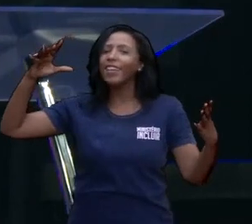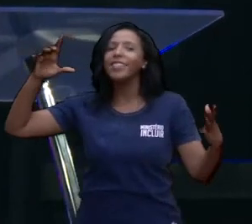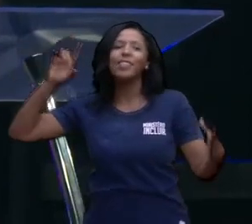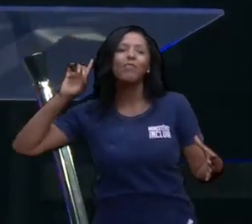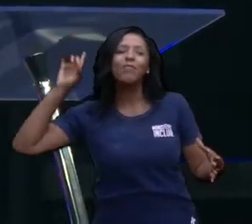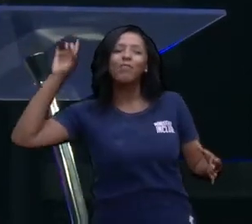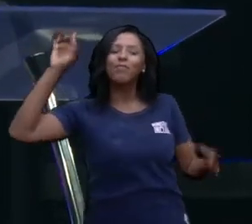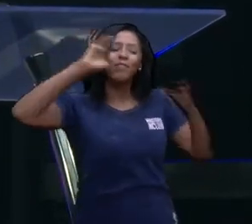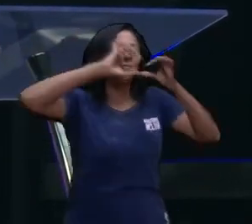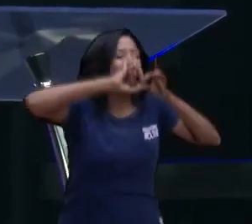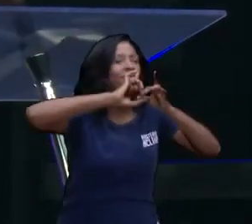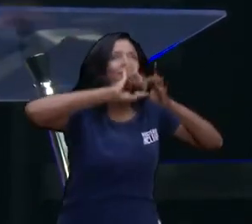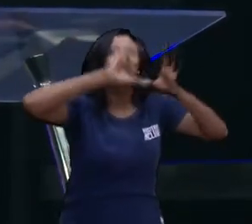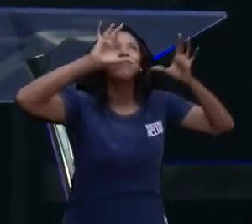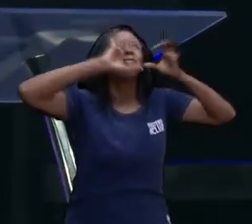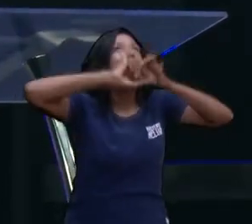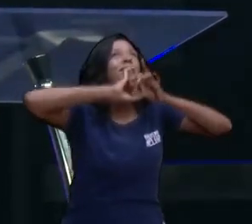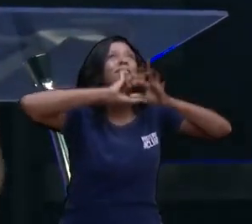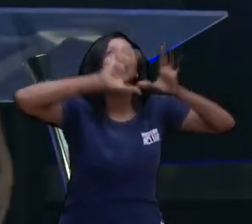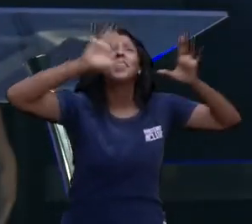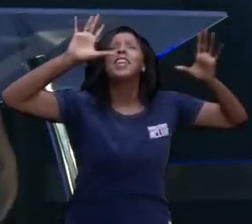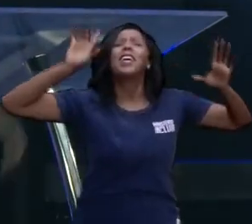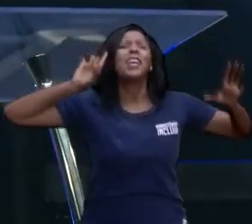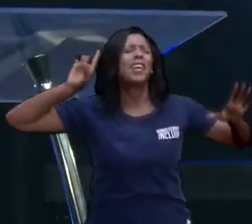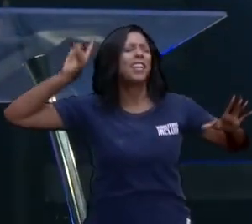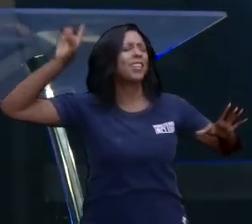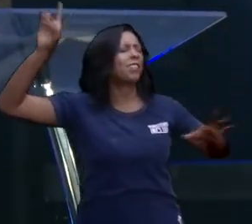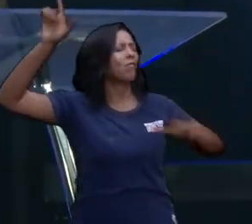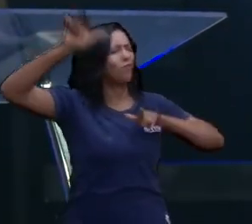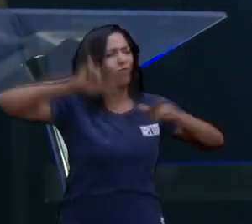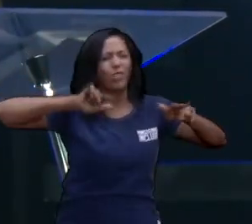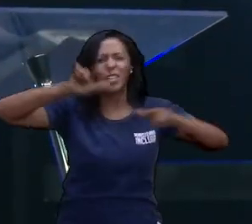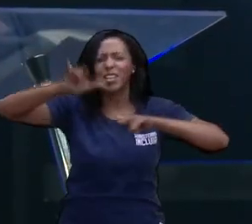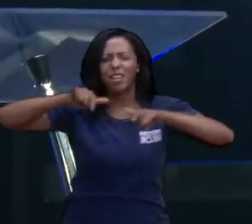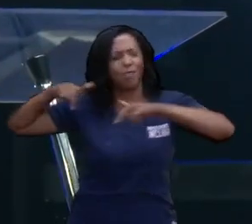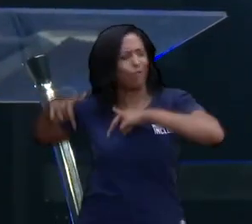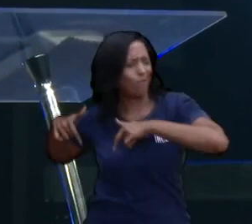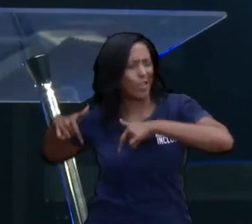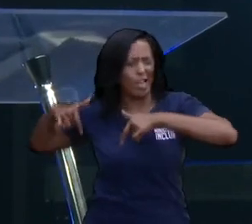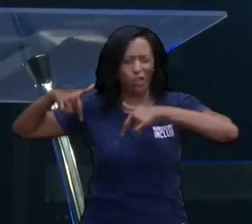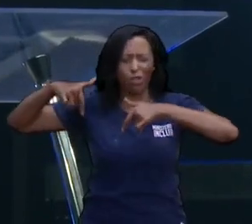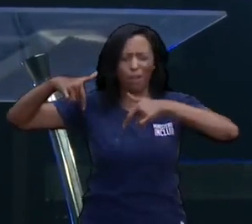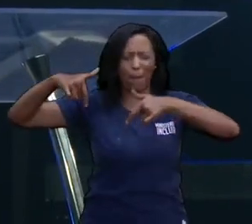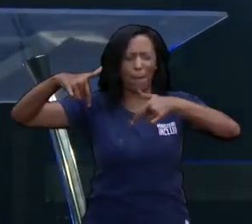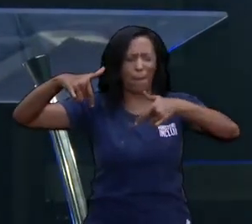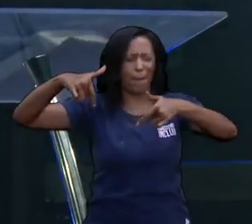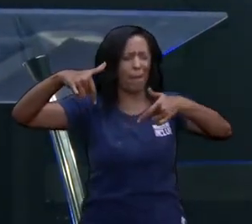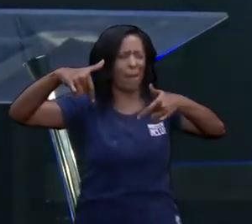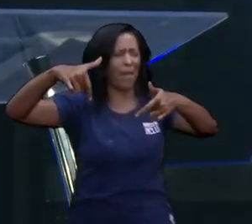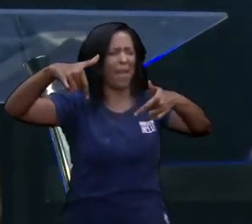milagre não há limites para o seu poder